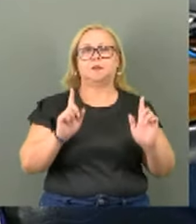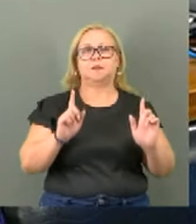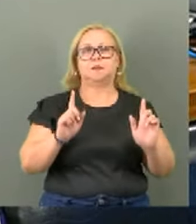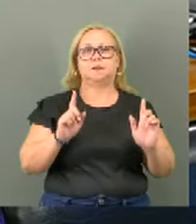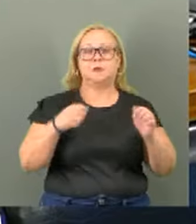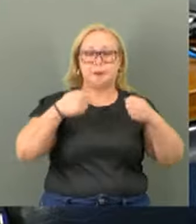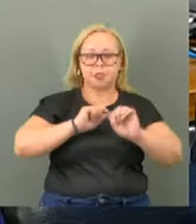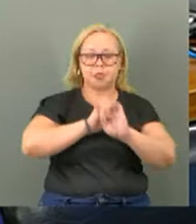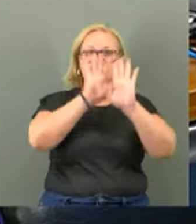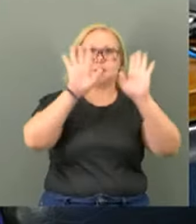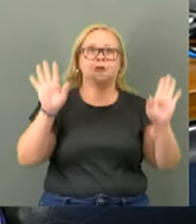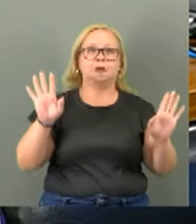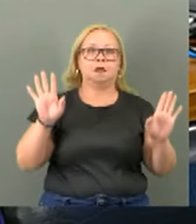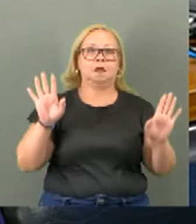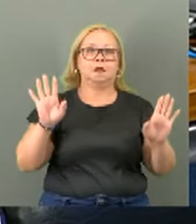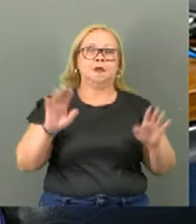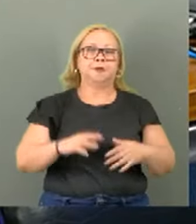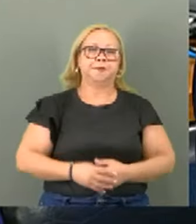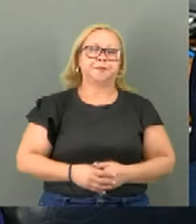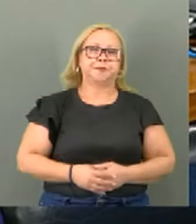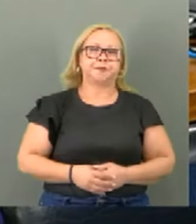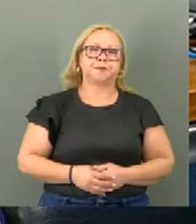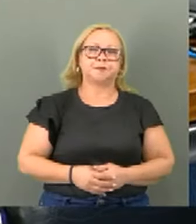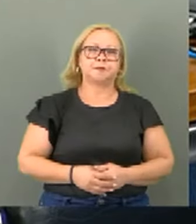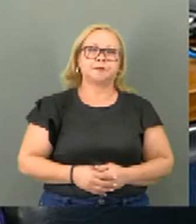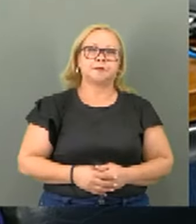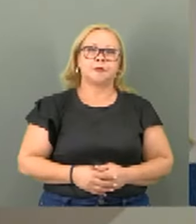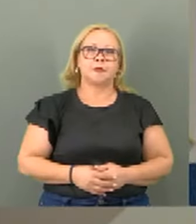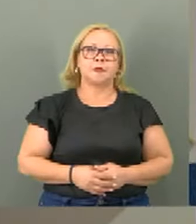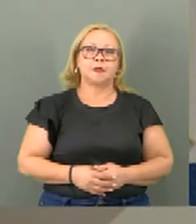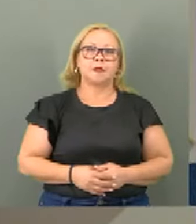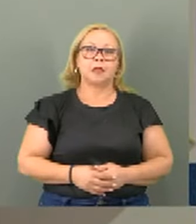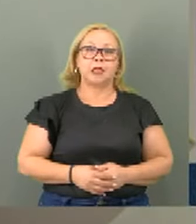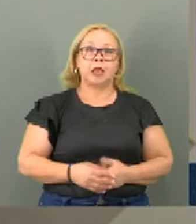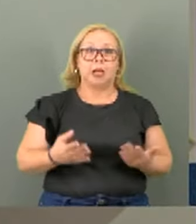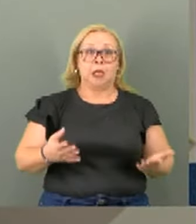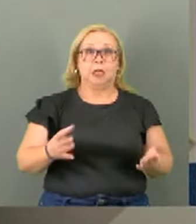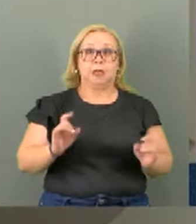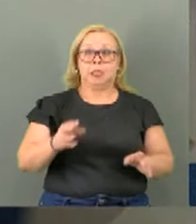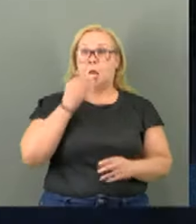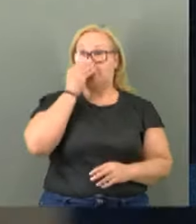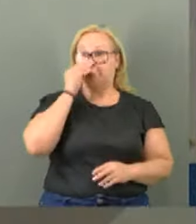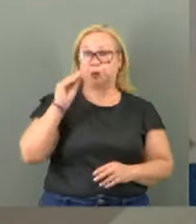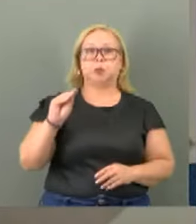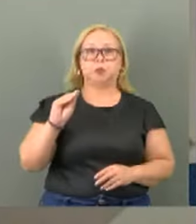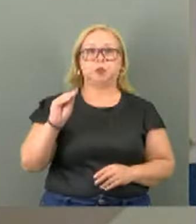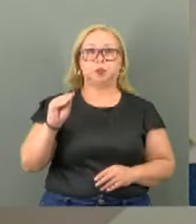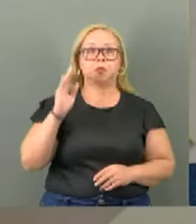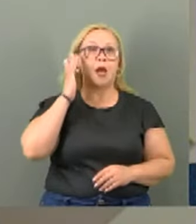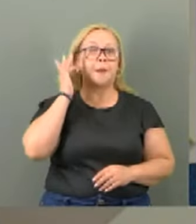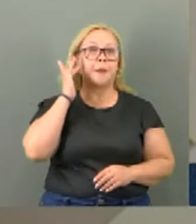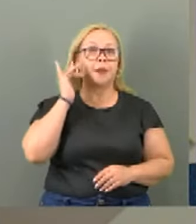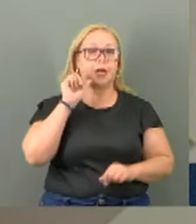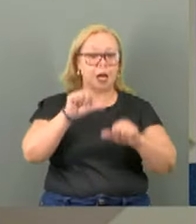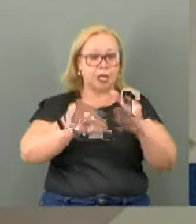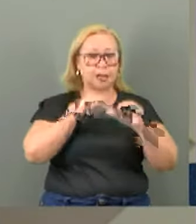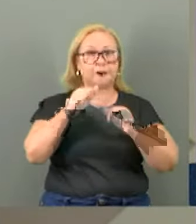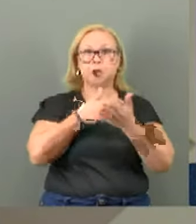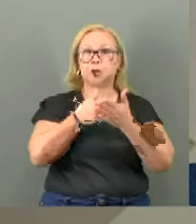mais grave a situação. Muito obrigado, senhor presidente. E se ele recusar, de repente, amanhã, através de